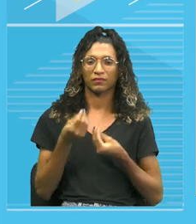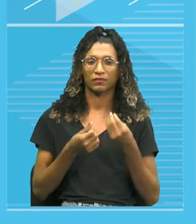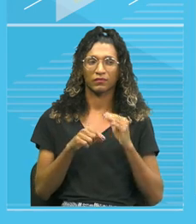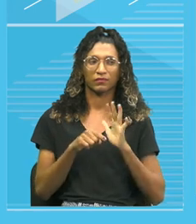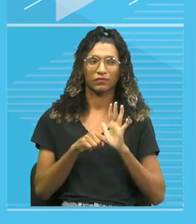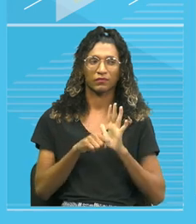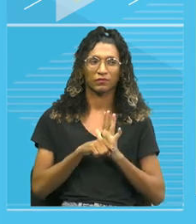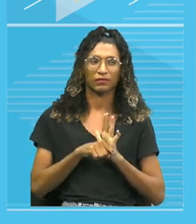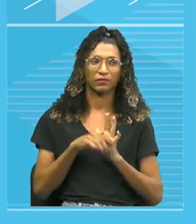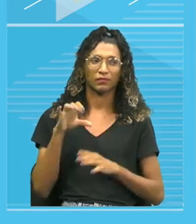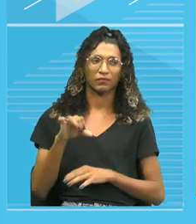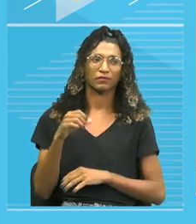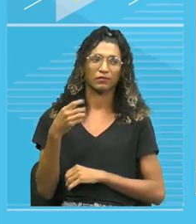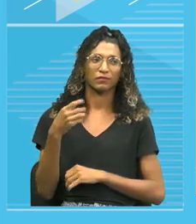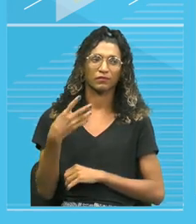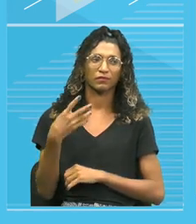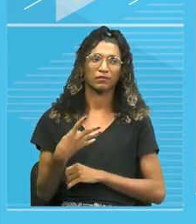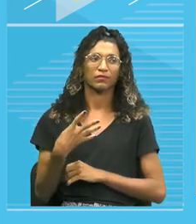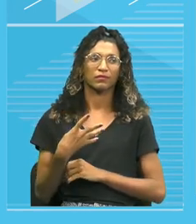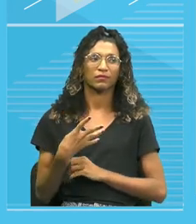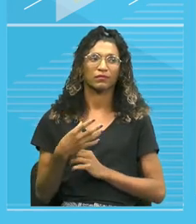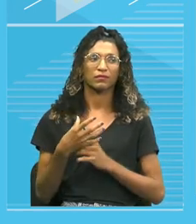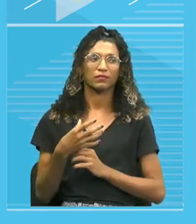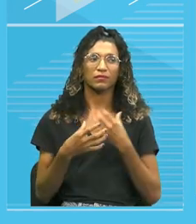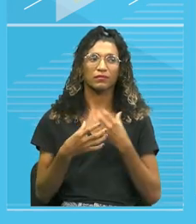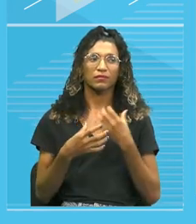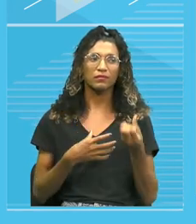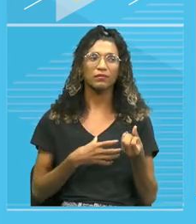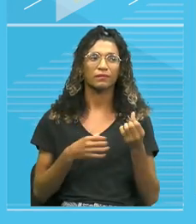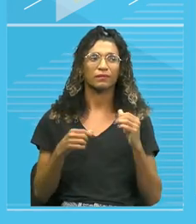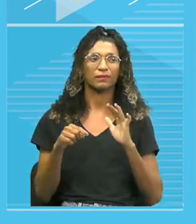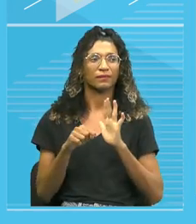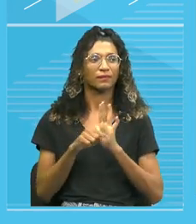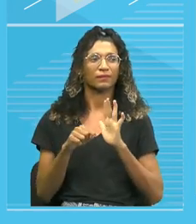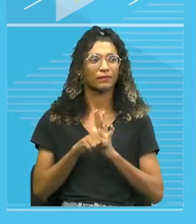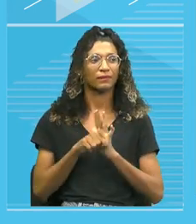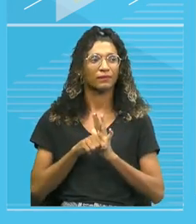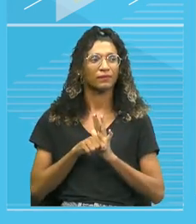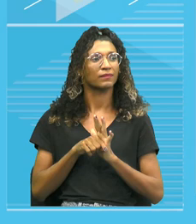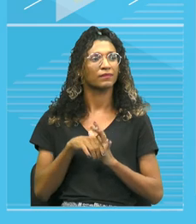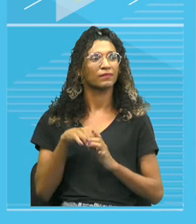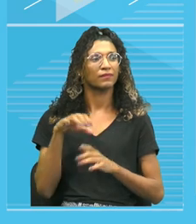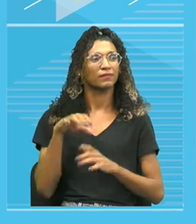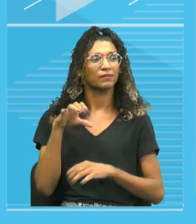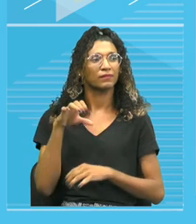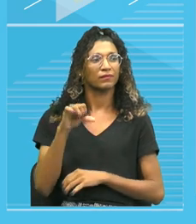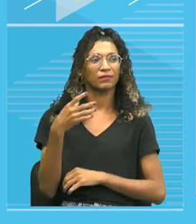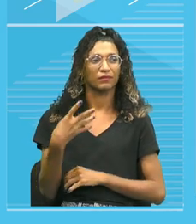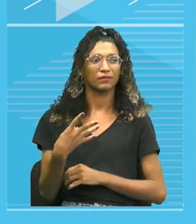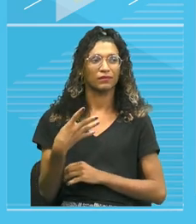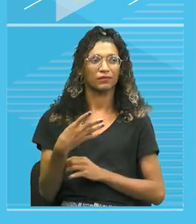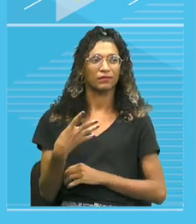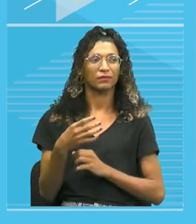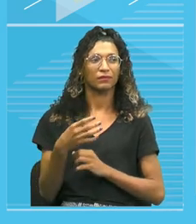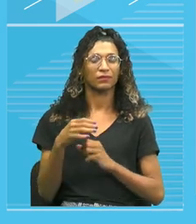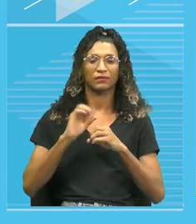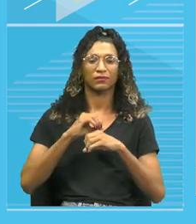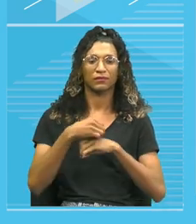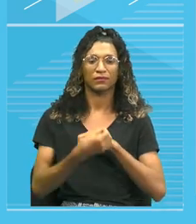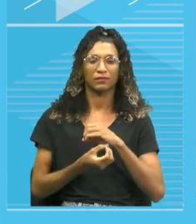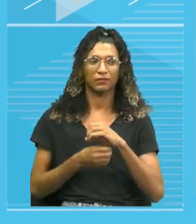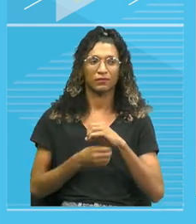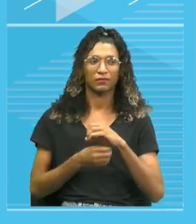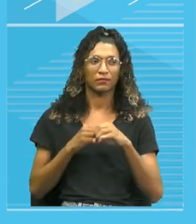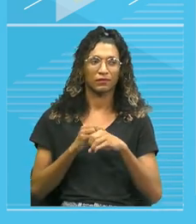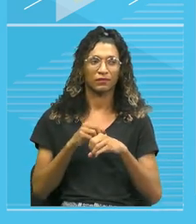94 6 vezes menos 94 Vamos colocar aqui molécula de água 6